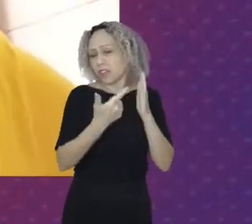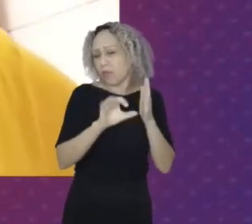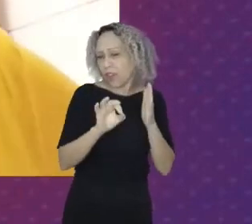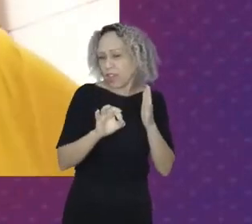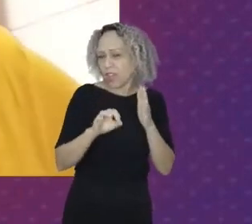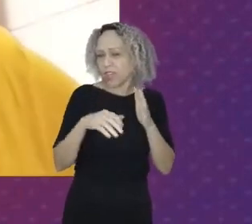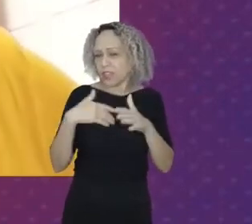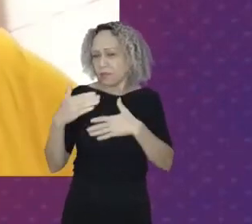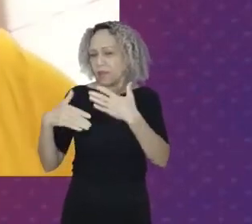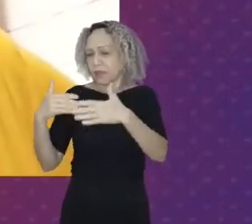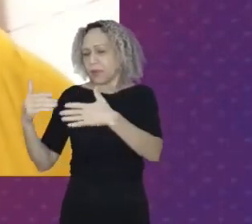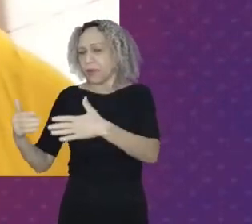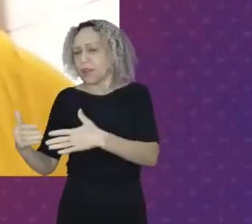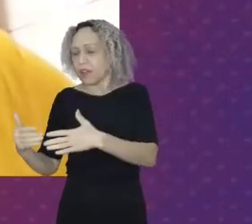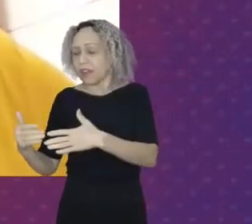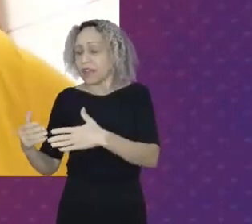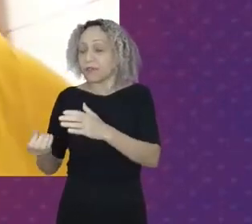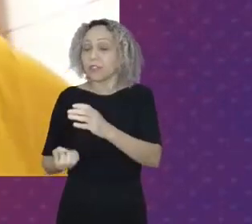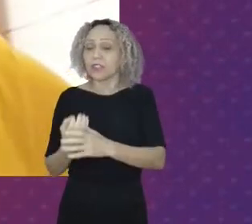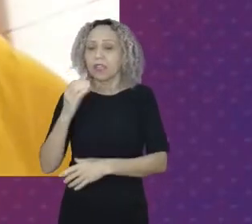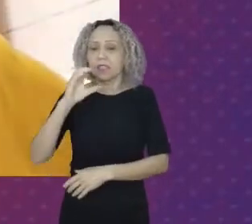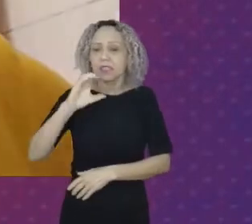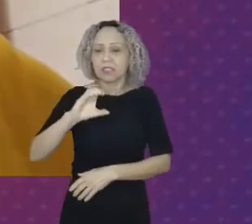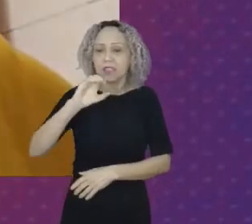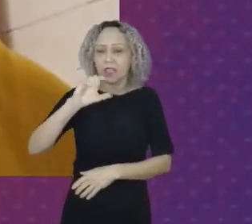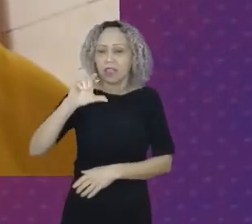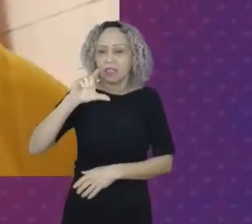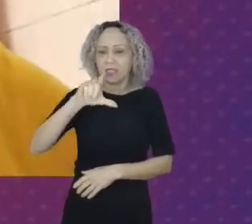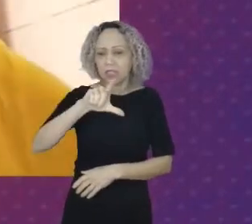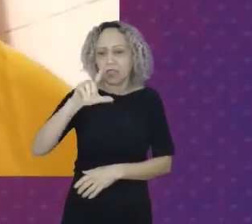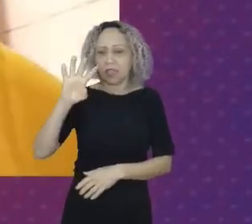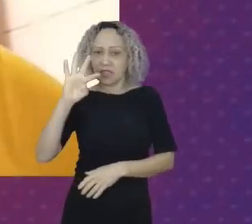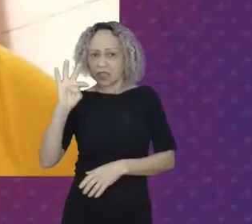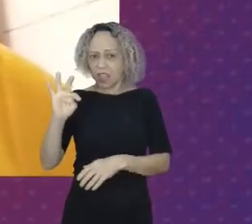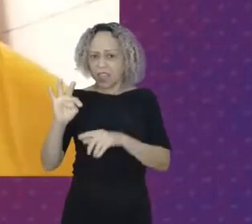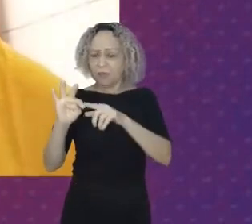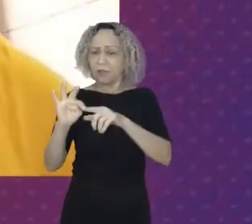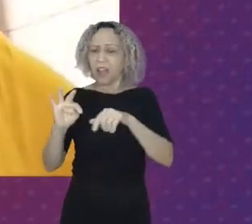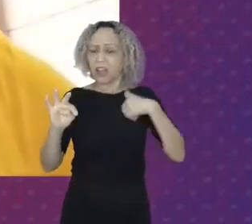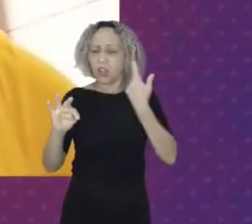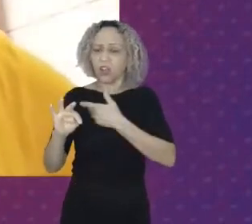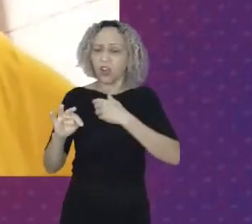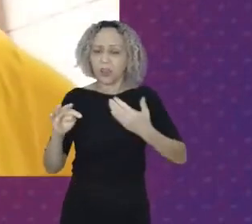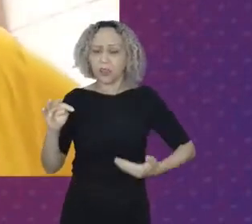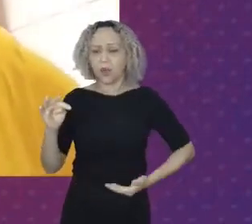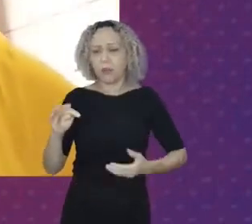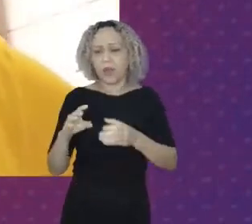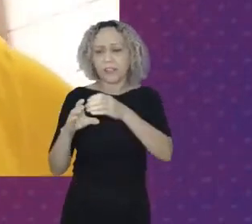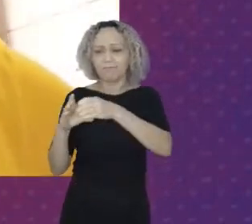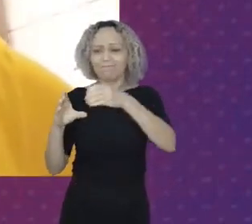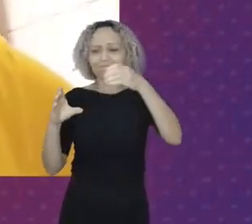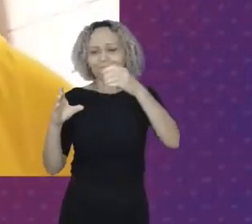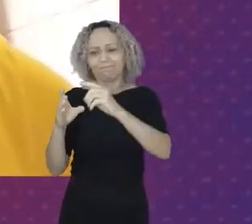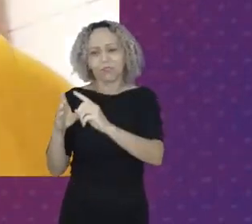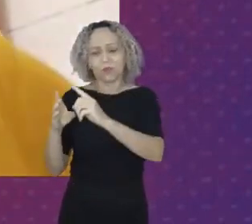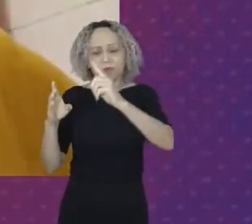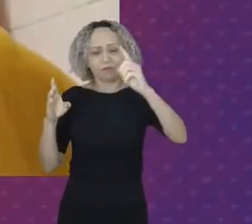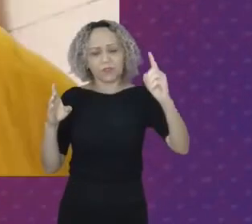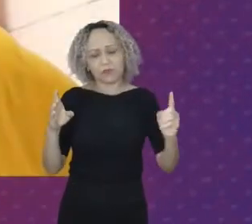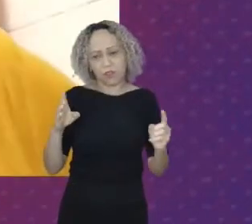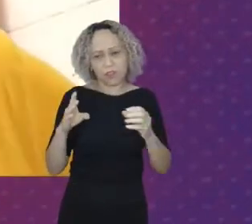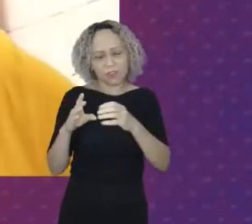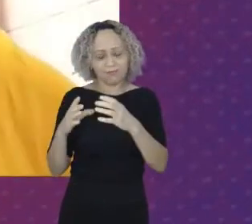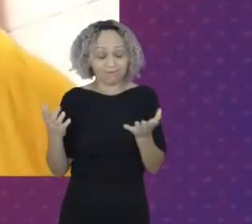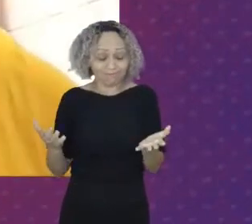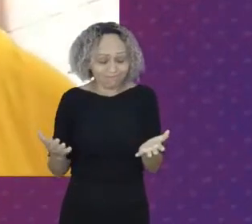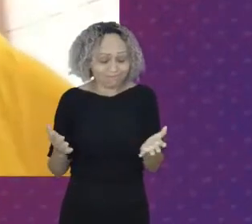CLT e as domésticas ficaram de fora, o que já demonstra o preconceito e a discriminação com que o nosso trabalho é visto, né? É um